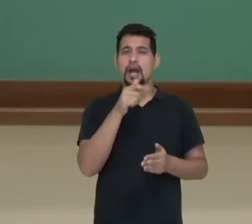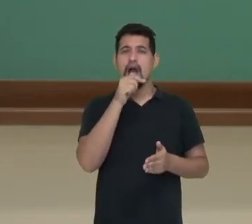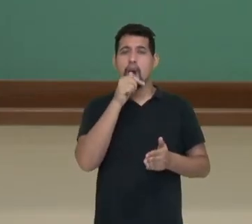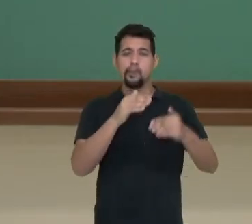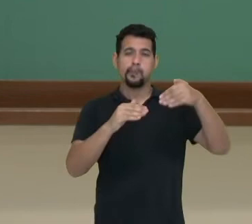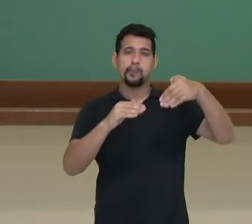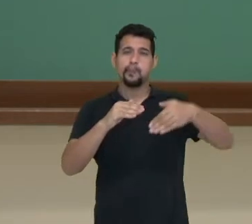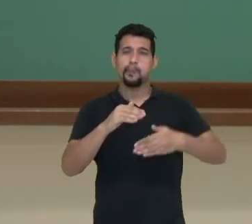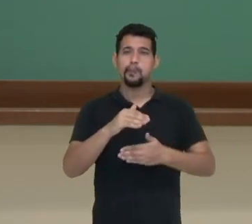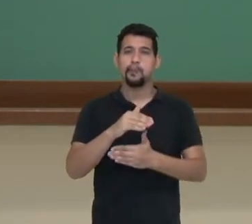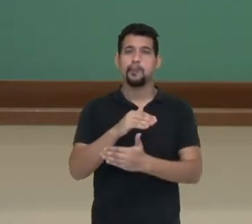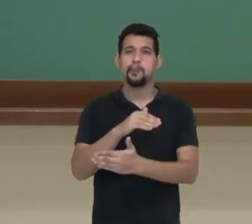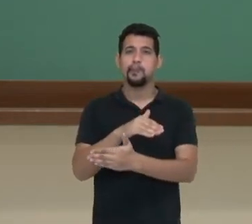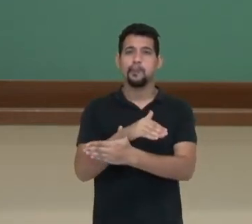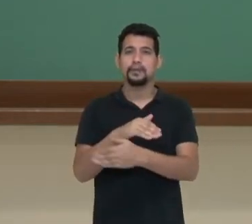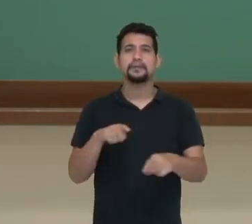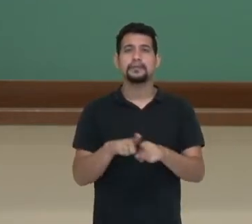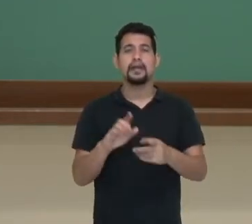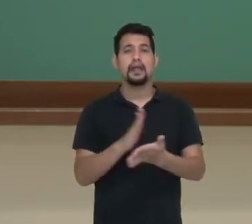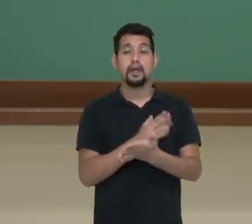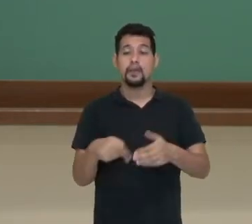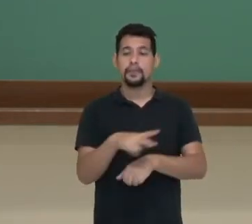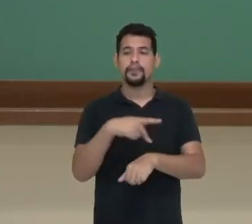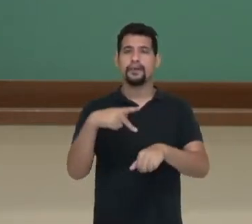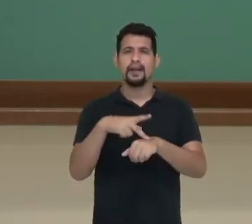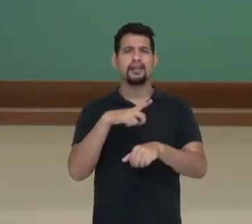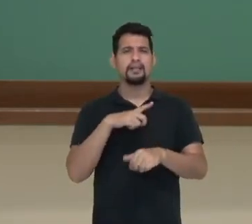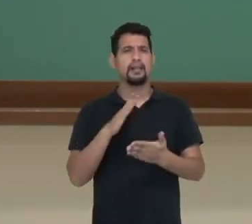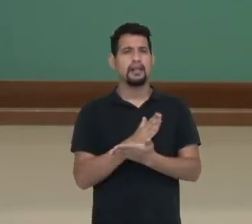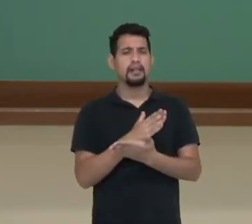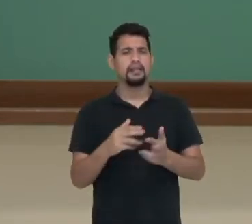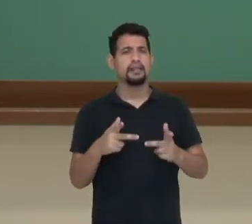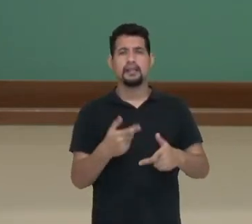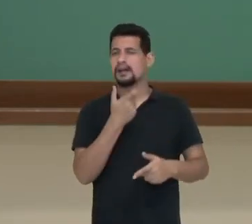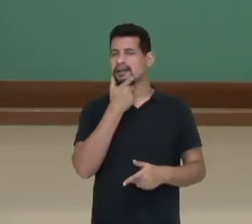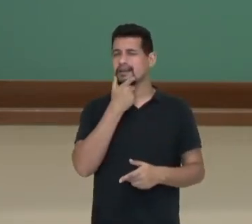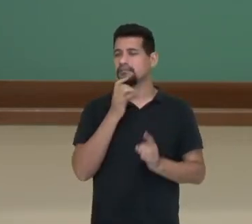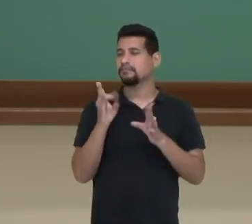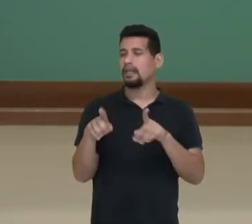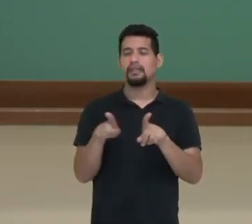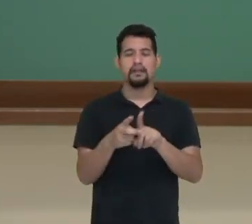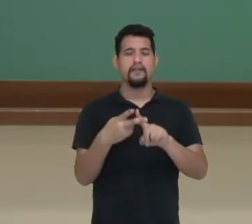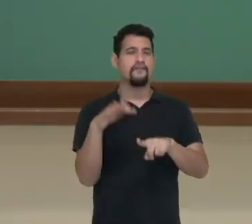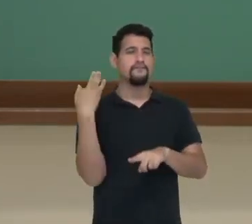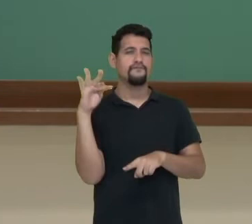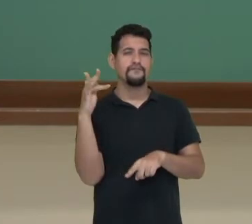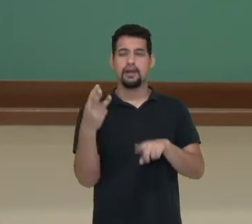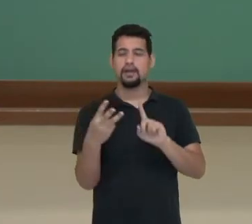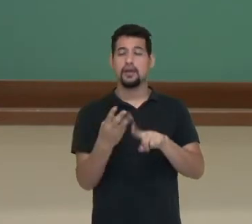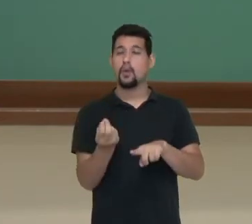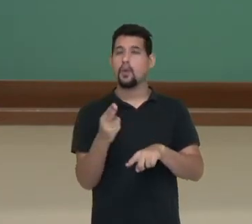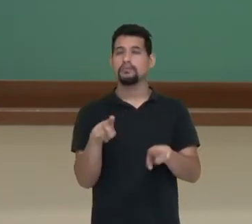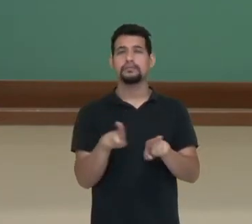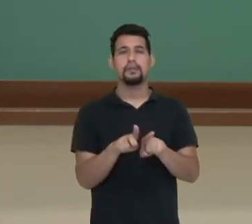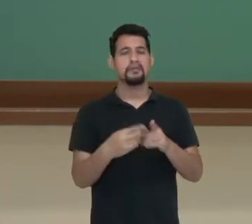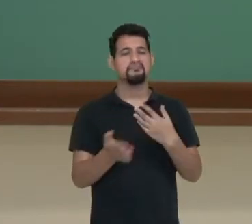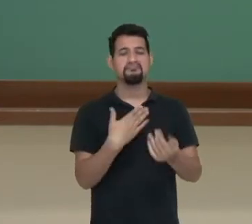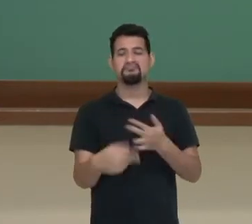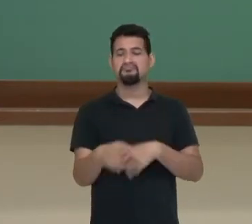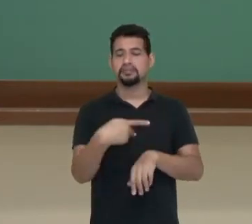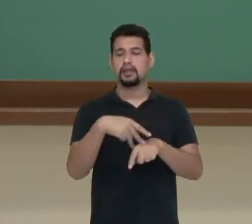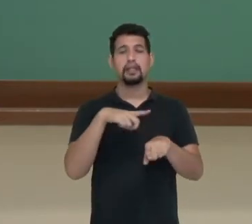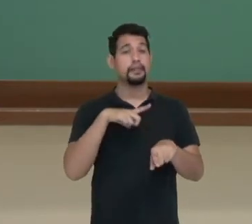usaram para evitar que outros países enviassem recursos para a Inglaterra, para a França ou para qualquer país